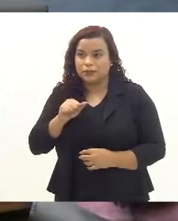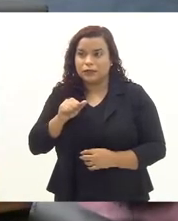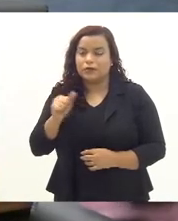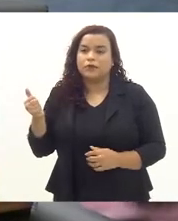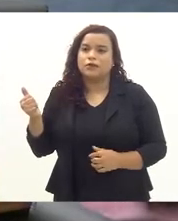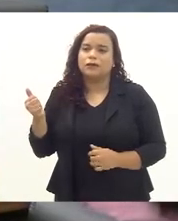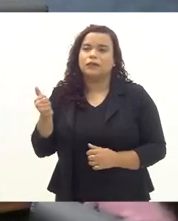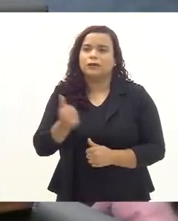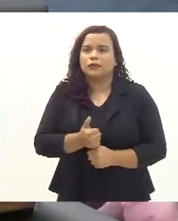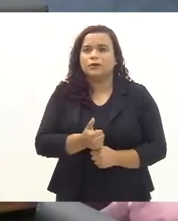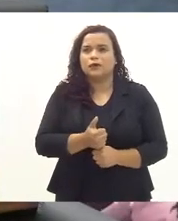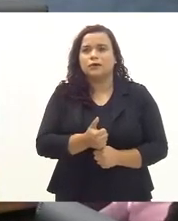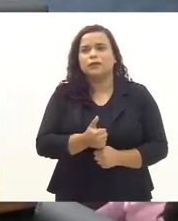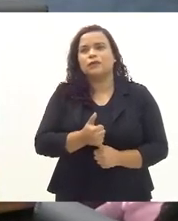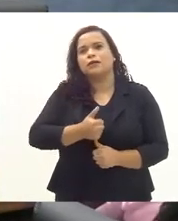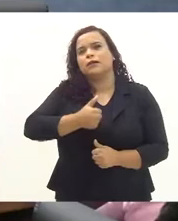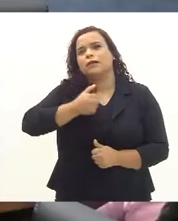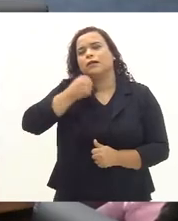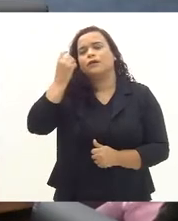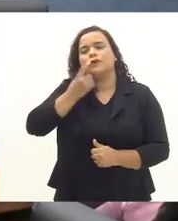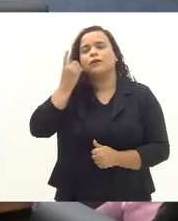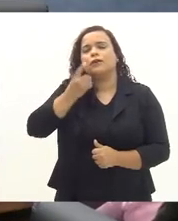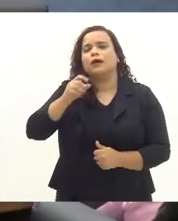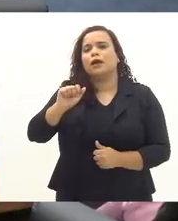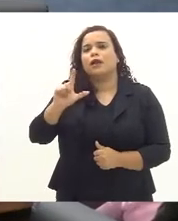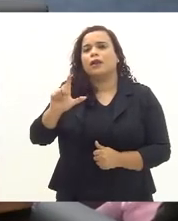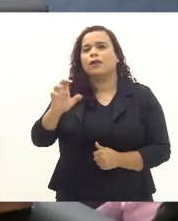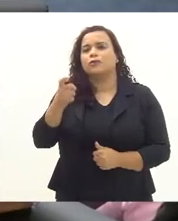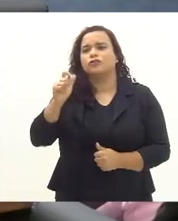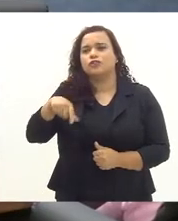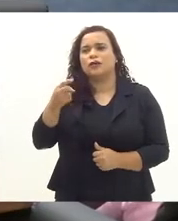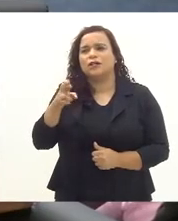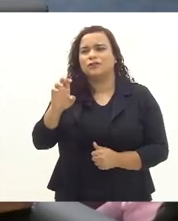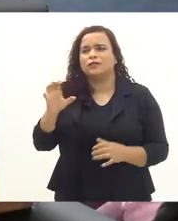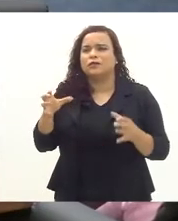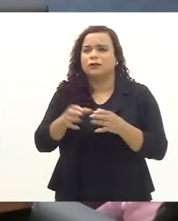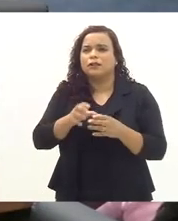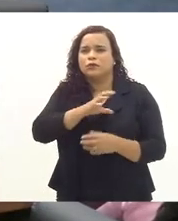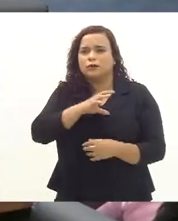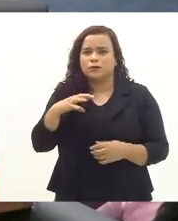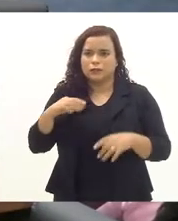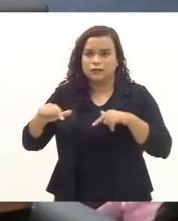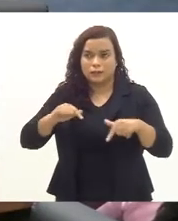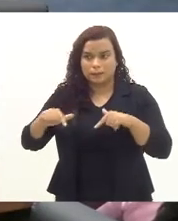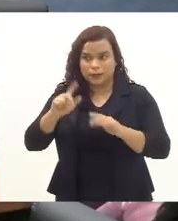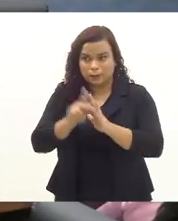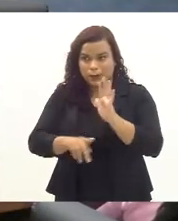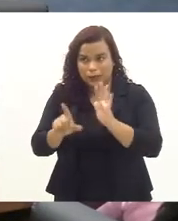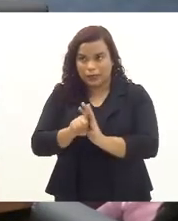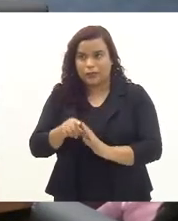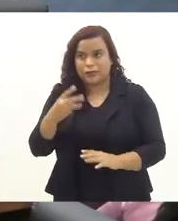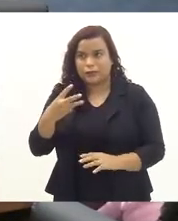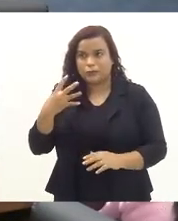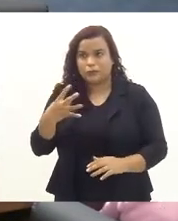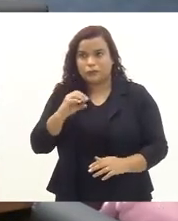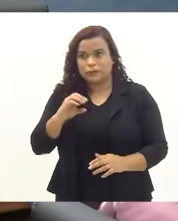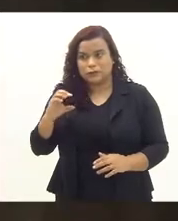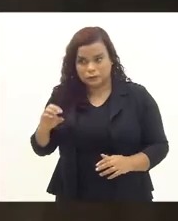adiante knoplock emitir parecer da comissão de trabalho projeto de lei 3400